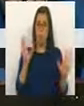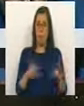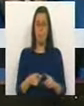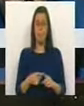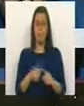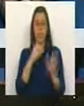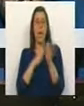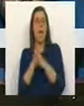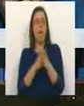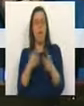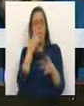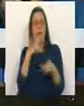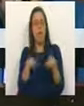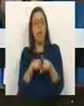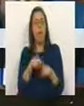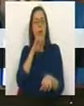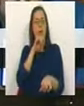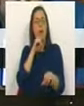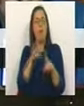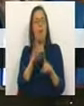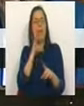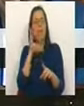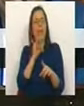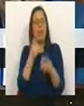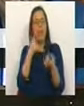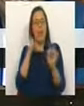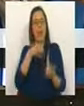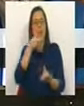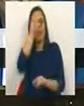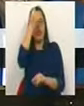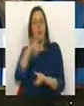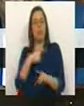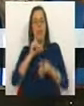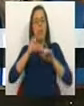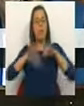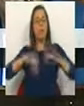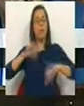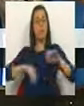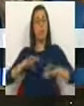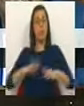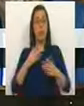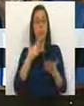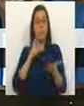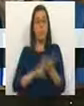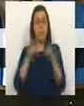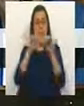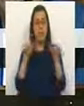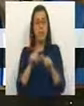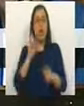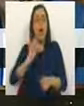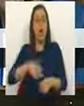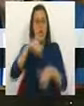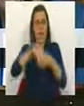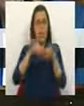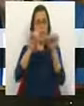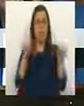nem aproveitar isso como uma oportunidade para tentar reescrever a história sobre o que aconteceu e está a acontecer no sistema financeiro